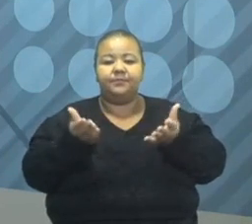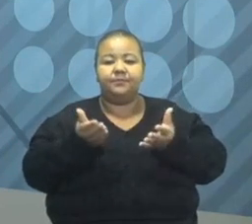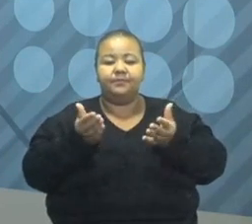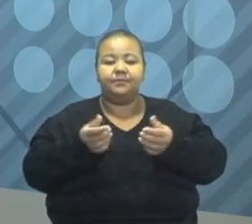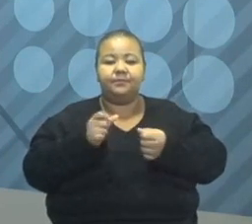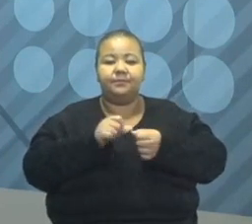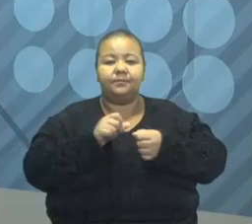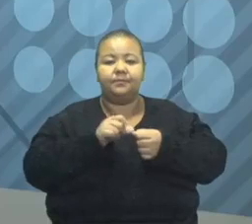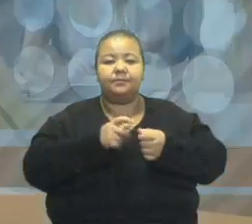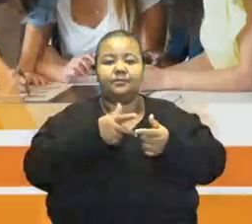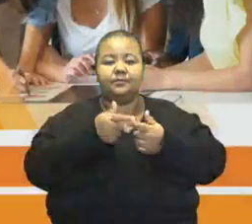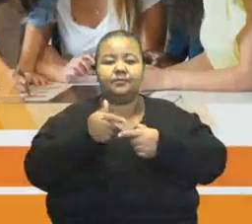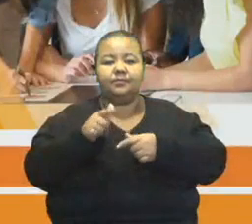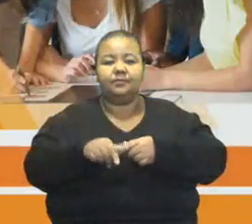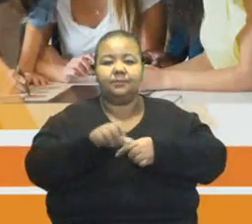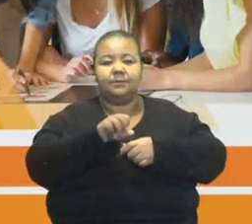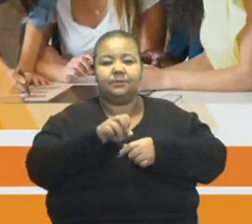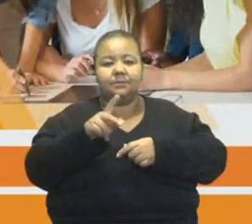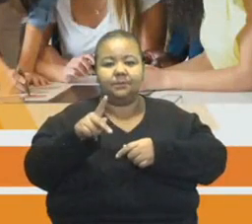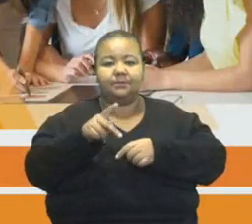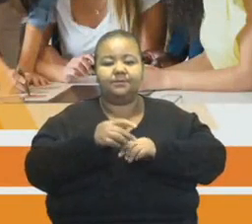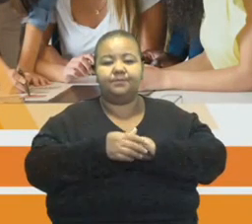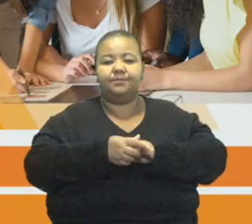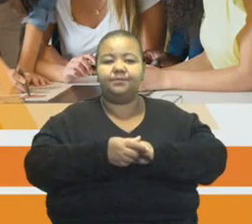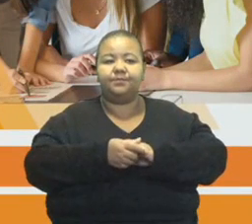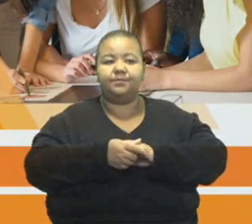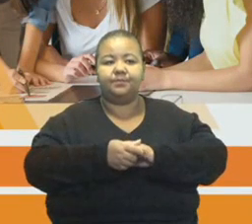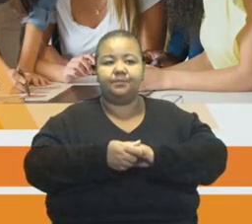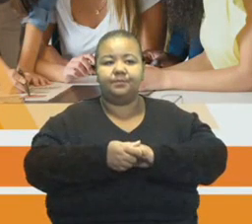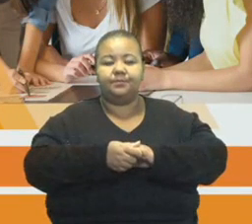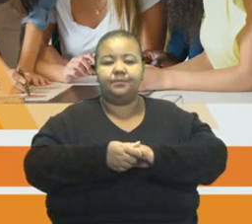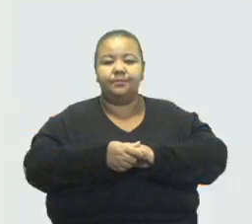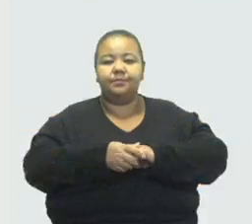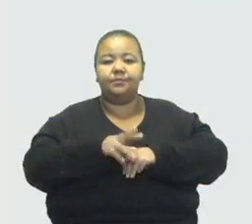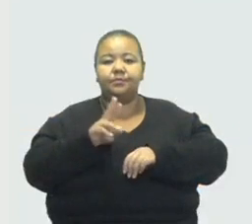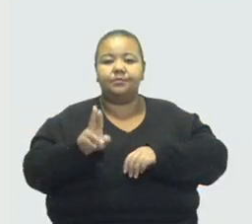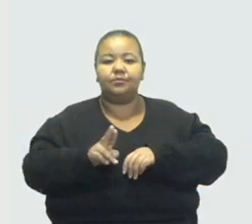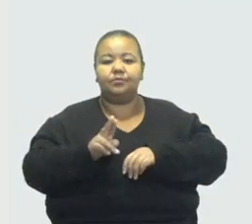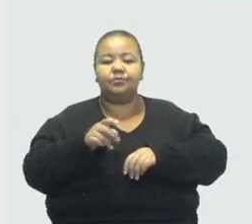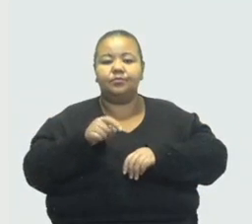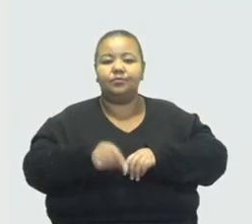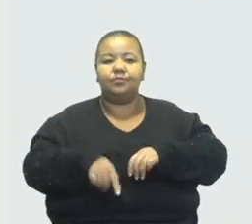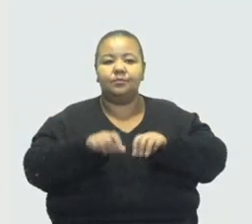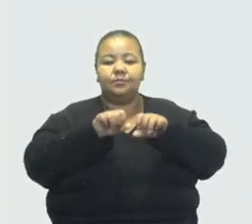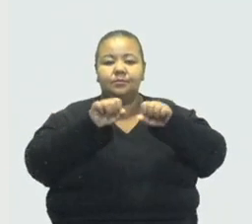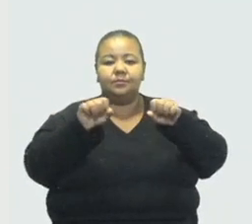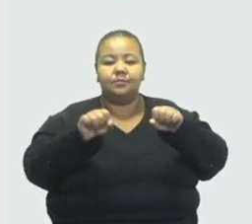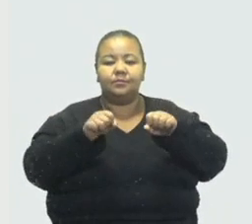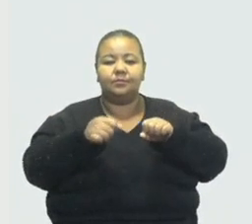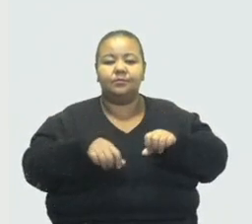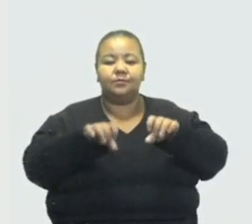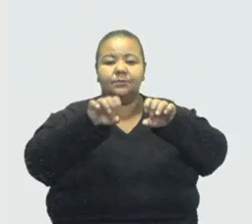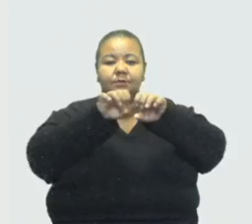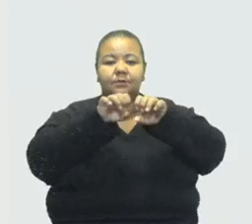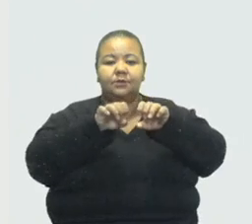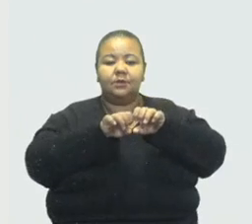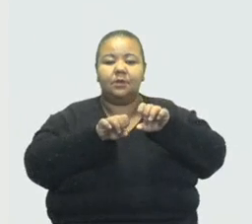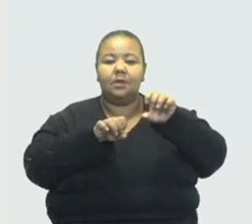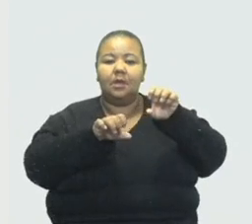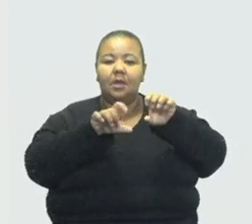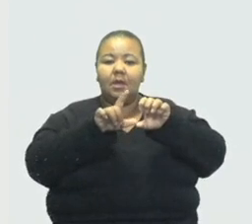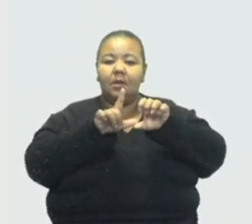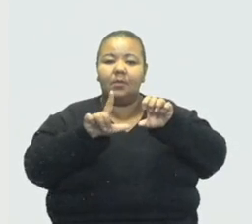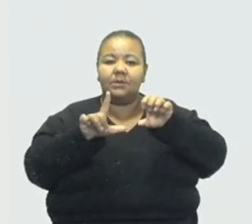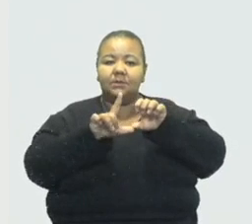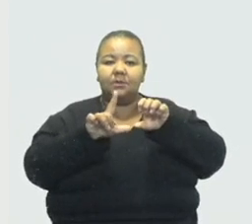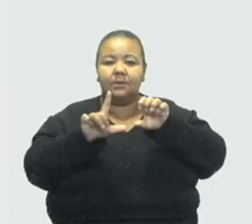vai resolver uma situação-problema. Utilizando o sistema de equações lineares, a gente pode trabalhar ele com várias situações,